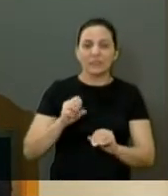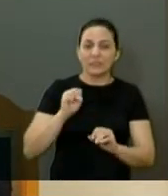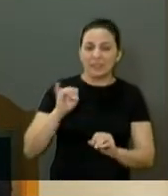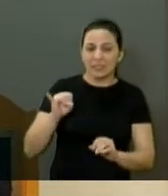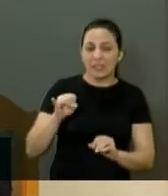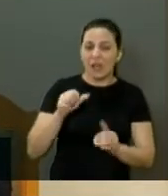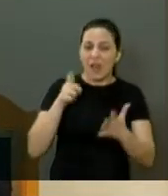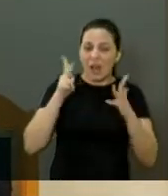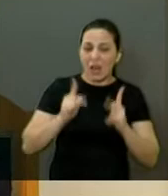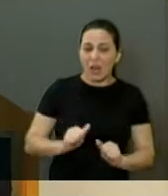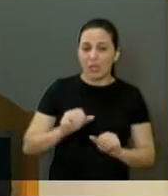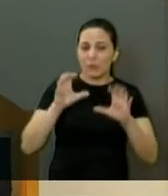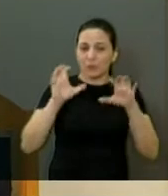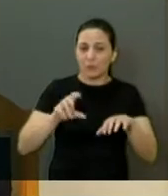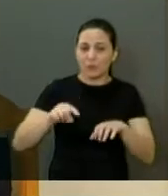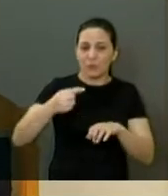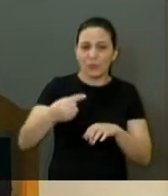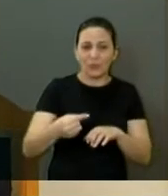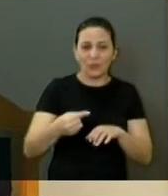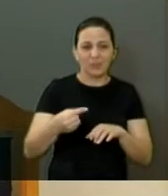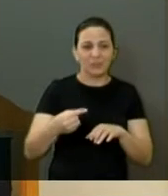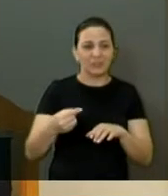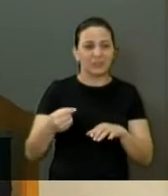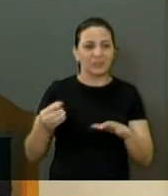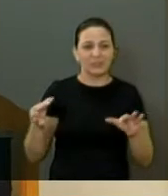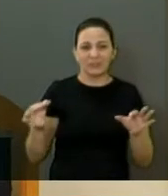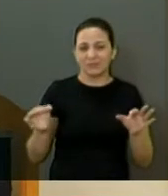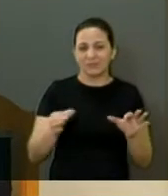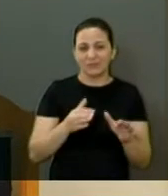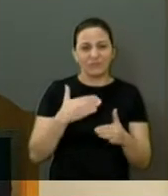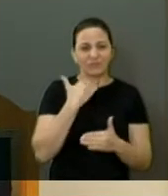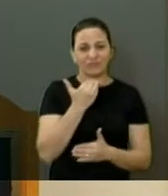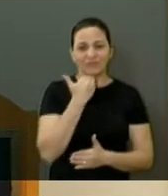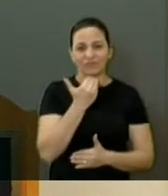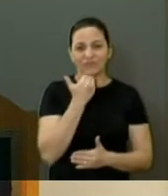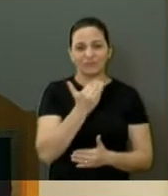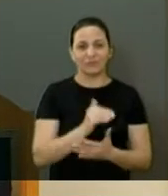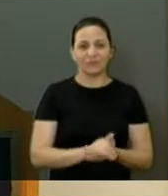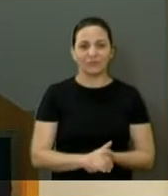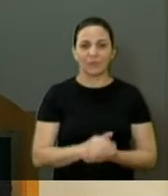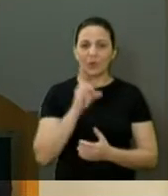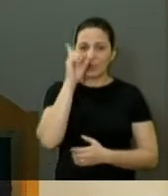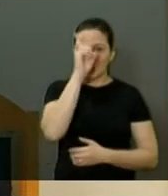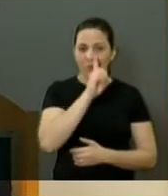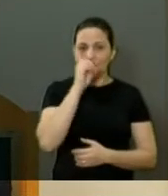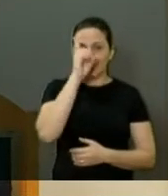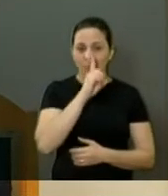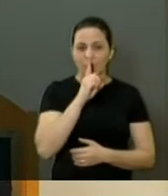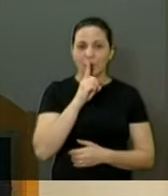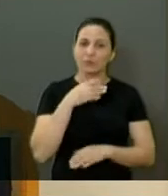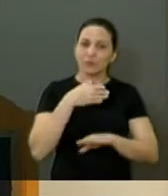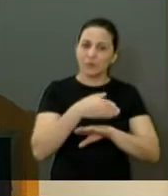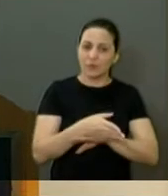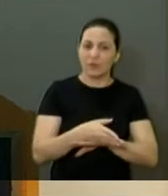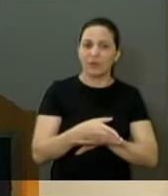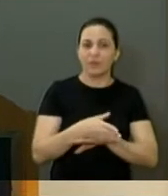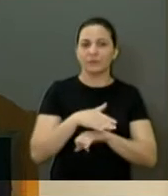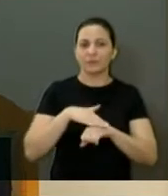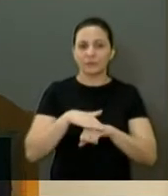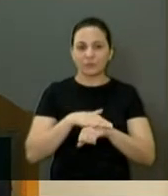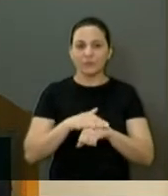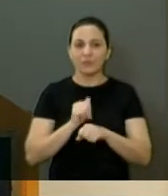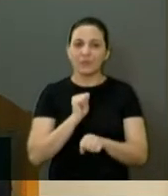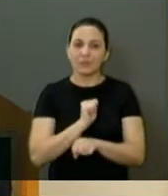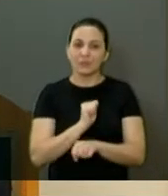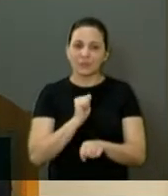novamente pode ver que a gente está atrás de sevilla domingo falei com eles estamos esperando para jogar o